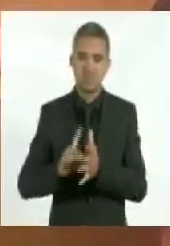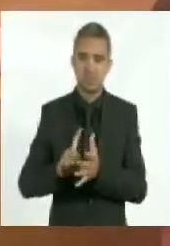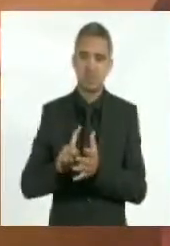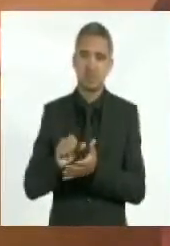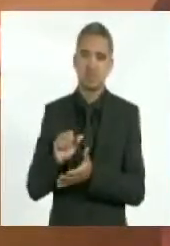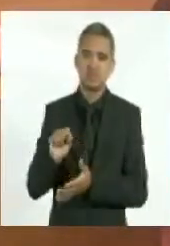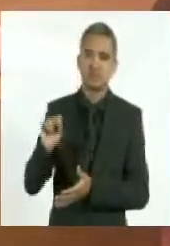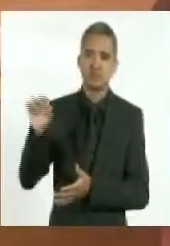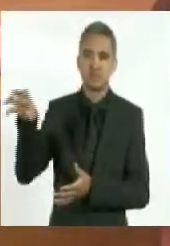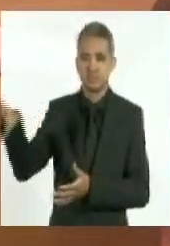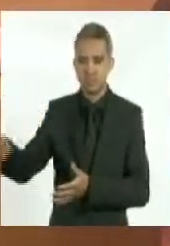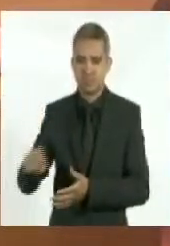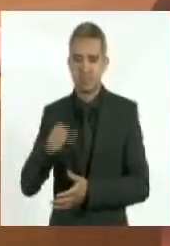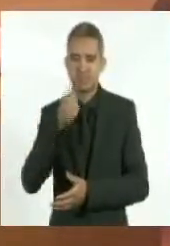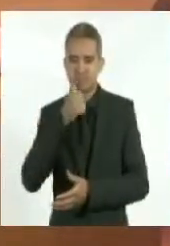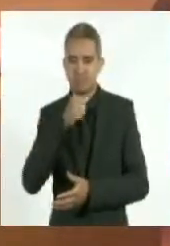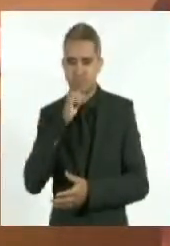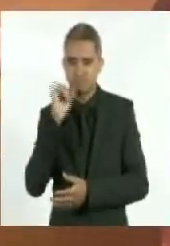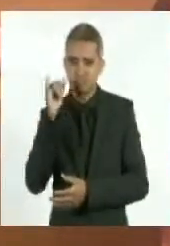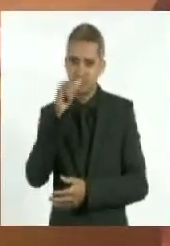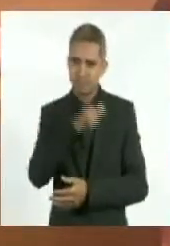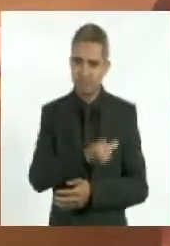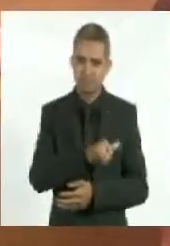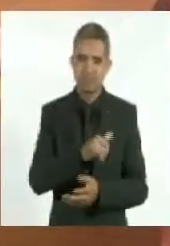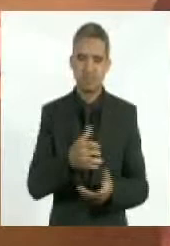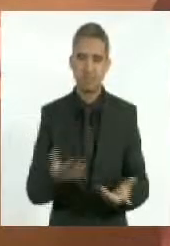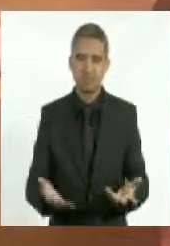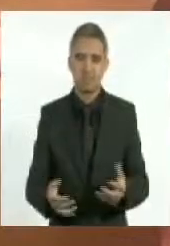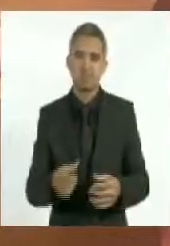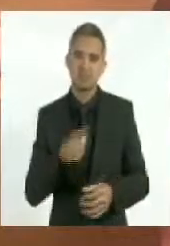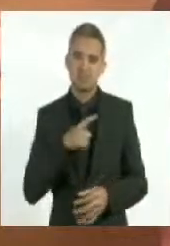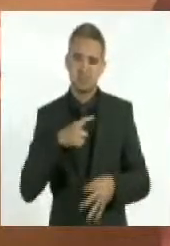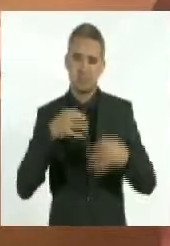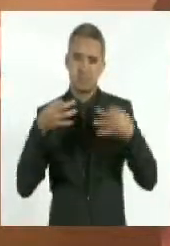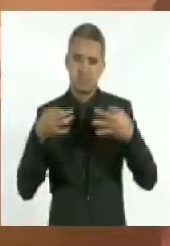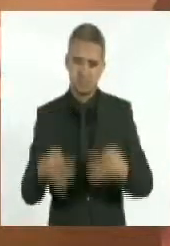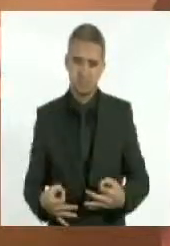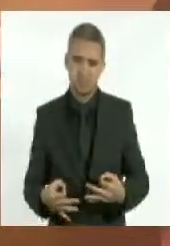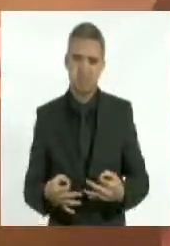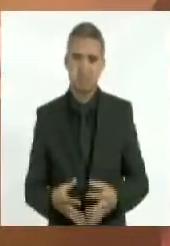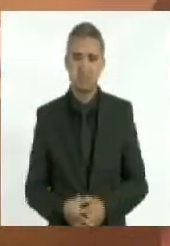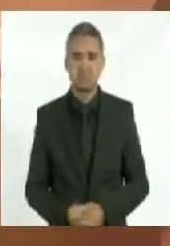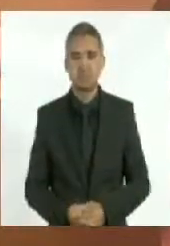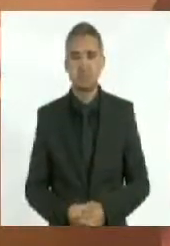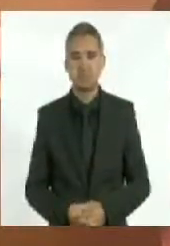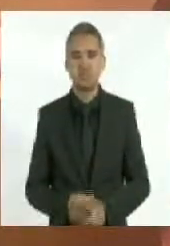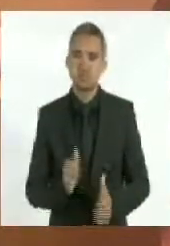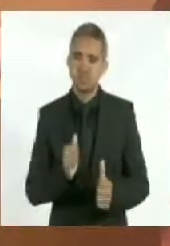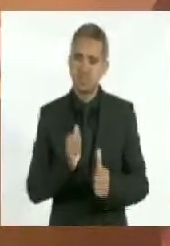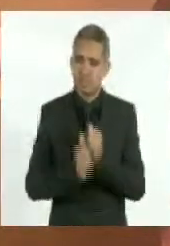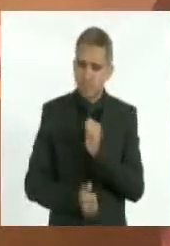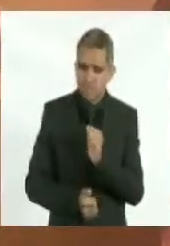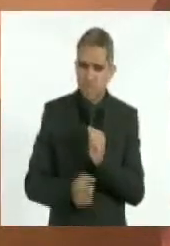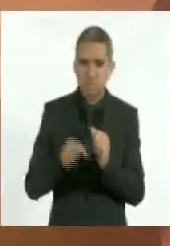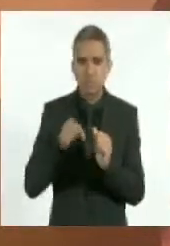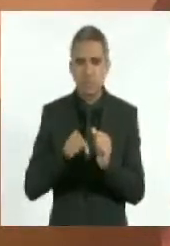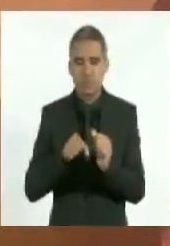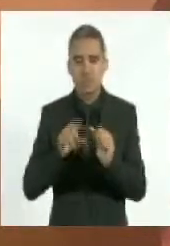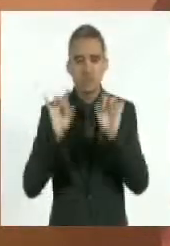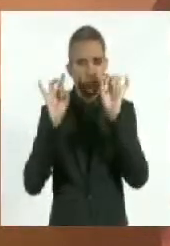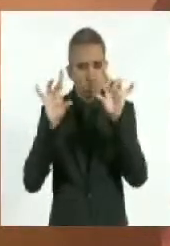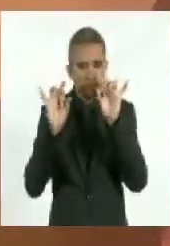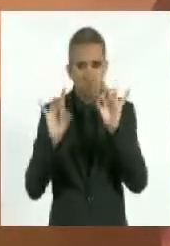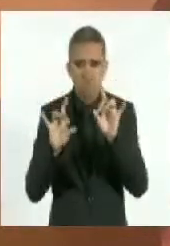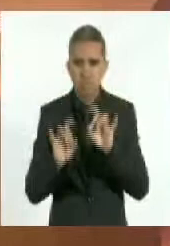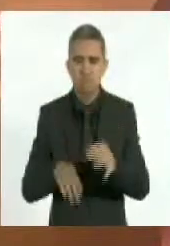buscar a mãe no aeroporto. E eu tenho certeza, tenho plena convicção que o esporte, em especial o futebol,